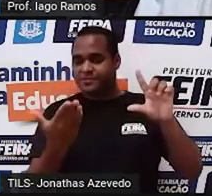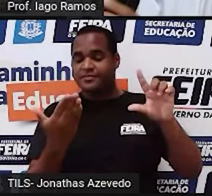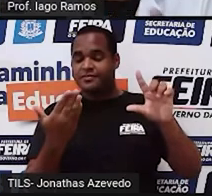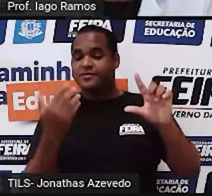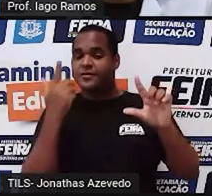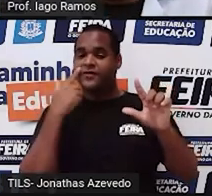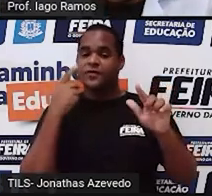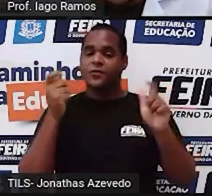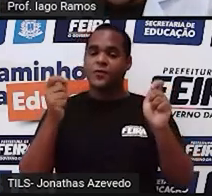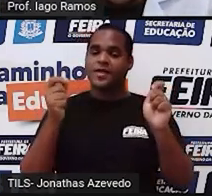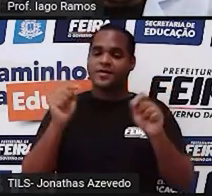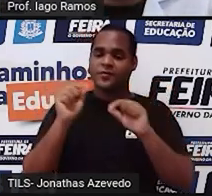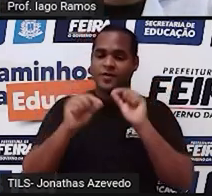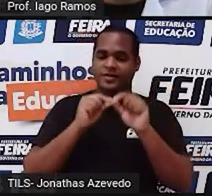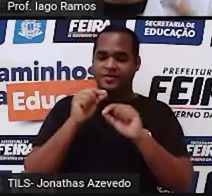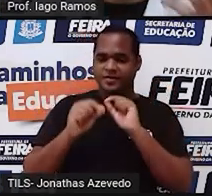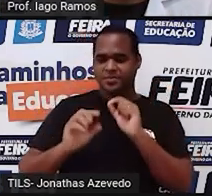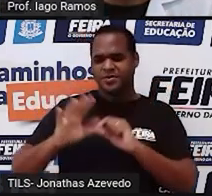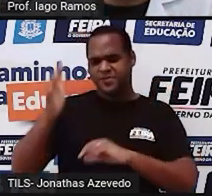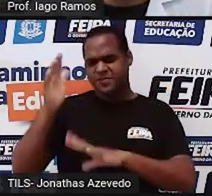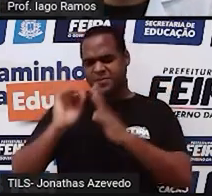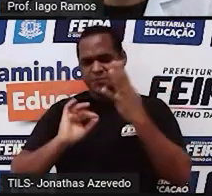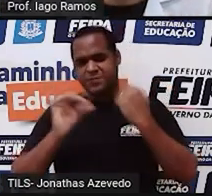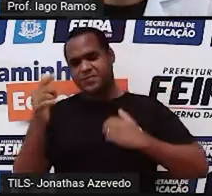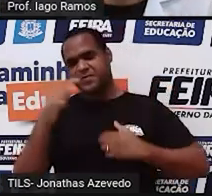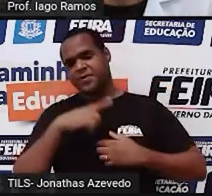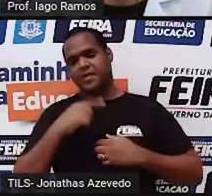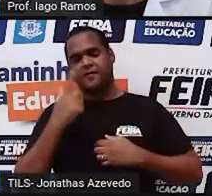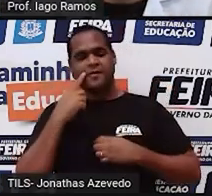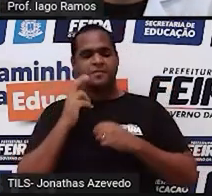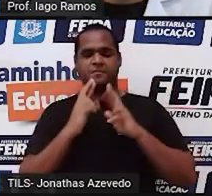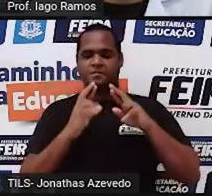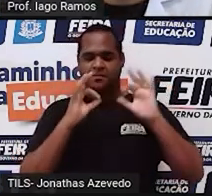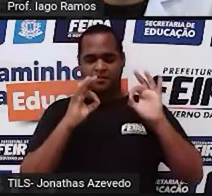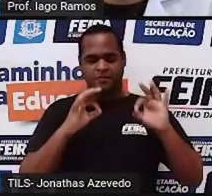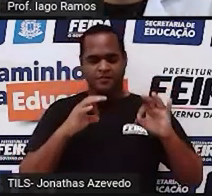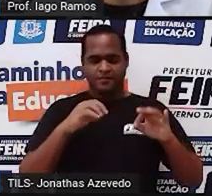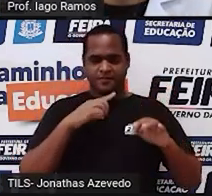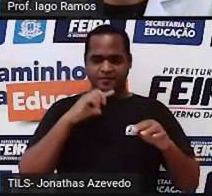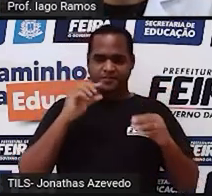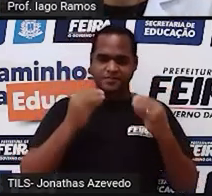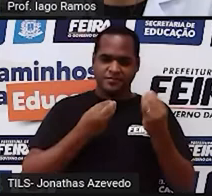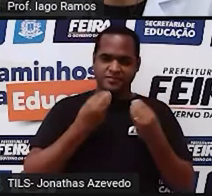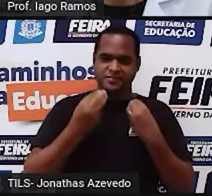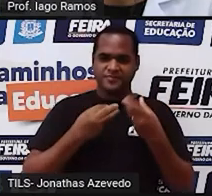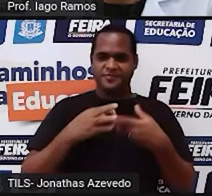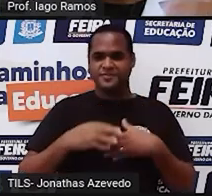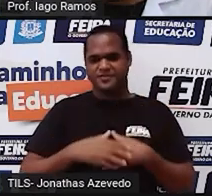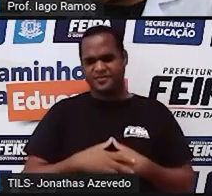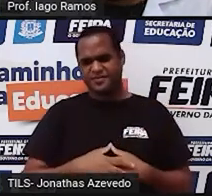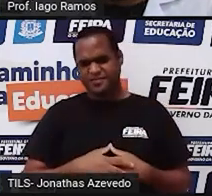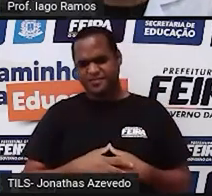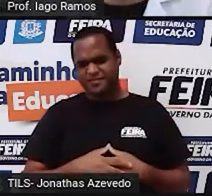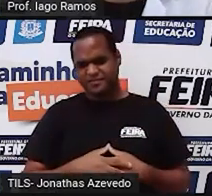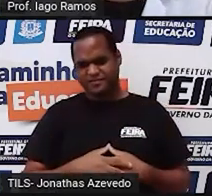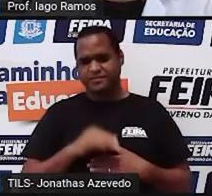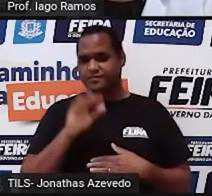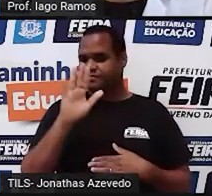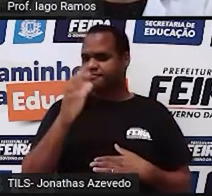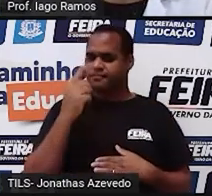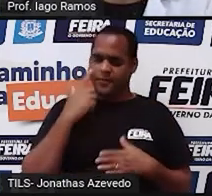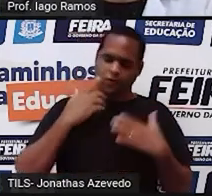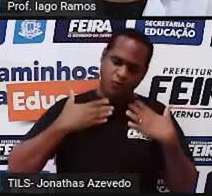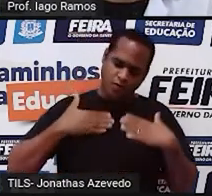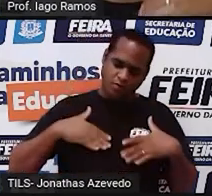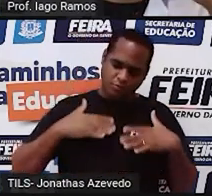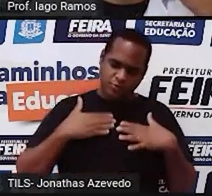vai ver o que é que acontece e vai tentar procurar o resultado E vai ver o que é que acontece Tá bom mas eu estou muito